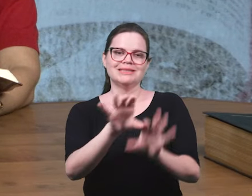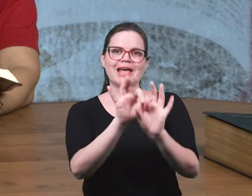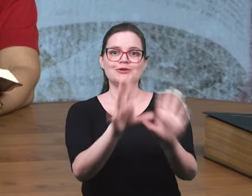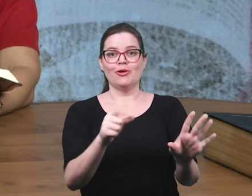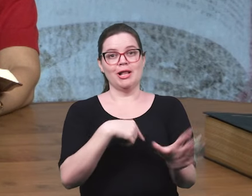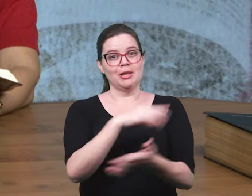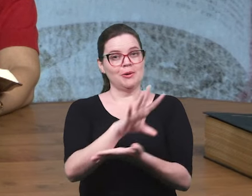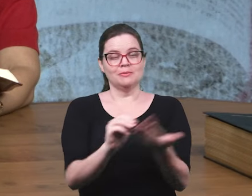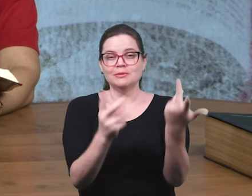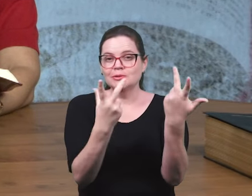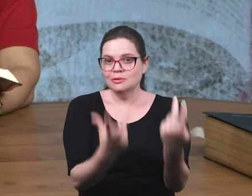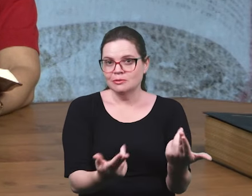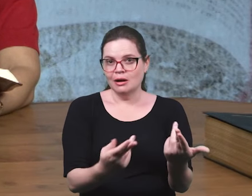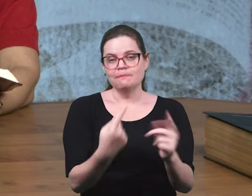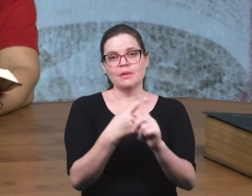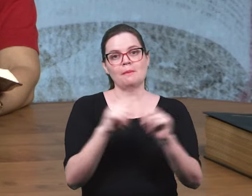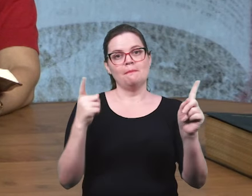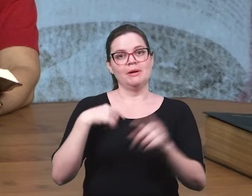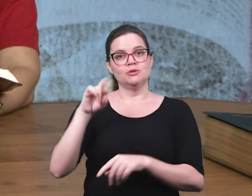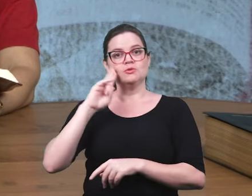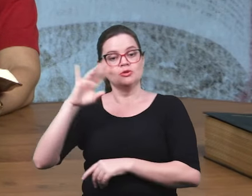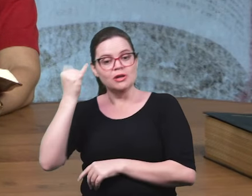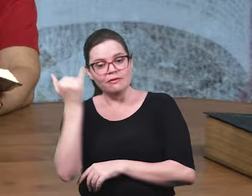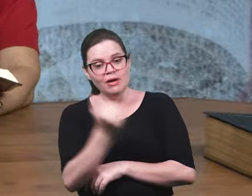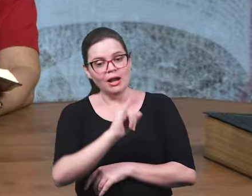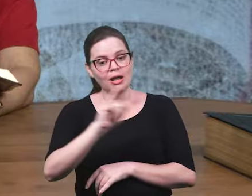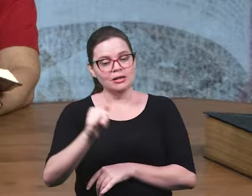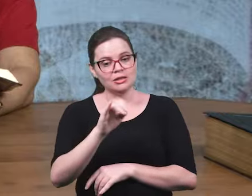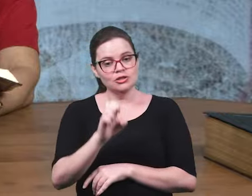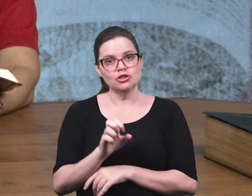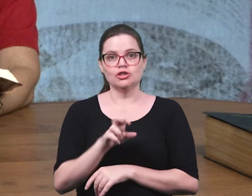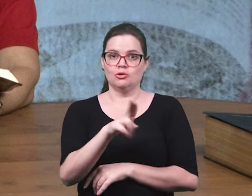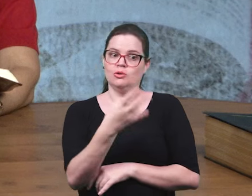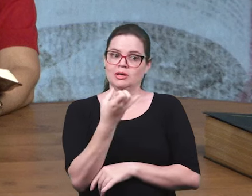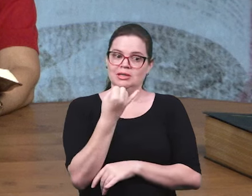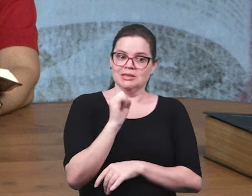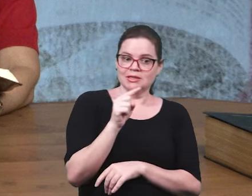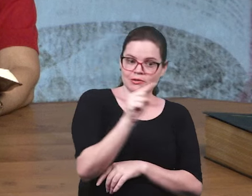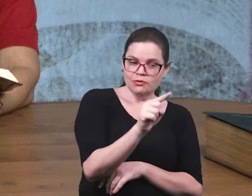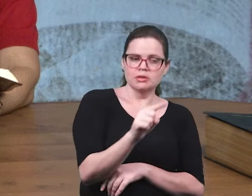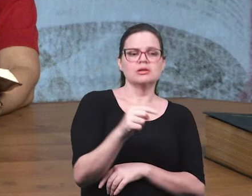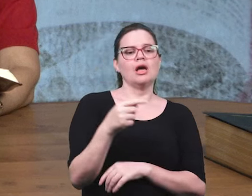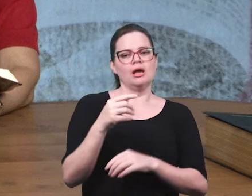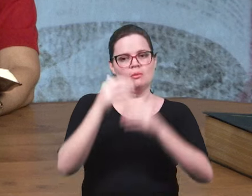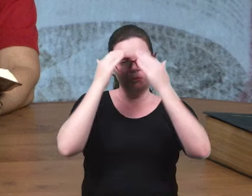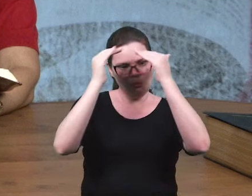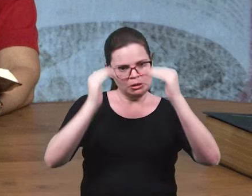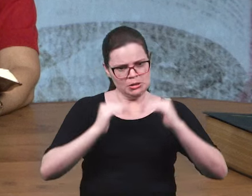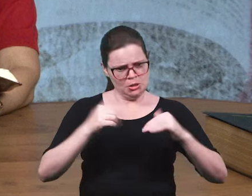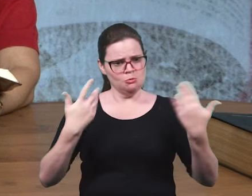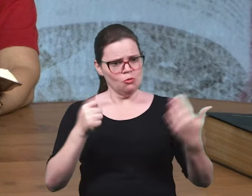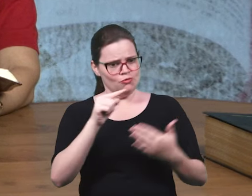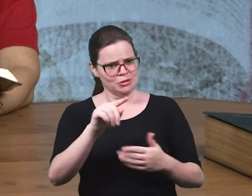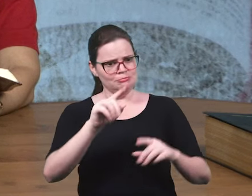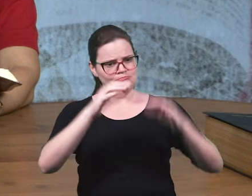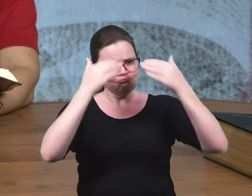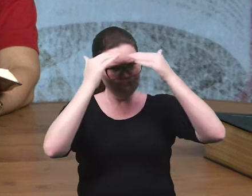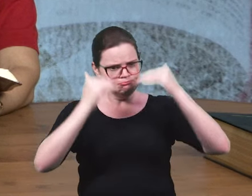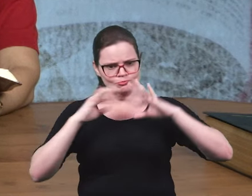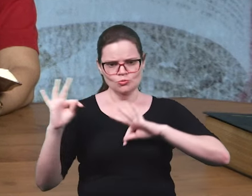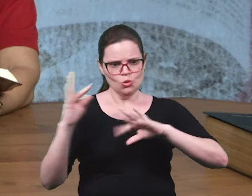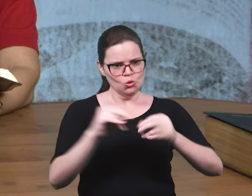Pelo que disse o Senhor a Jeú: porquanto bem obraste em fazer o que é reto aos